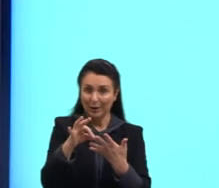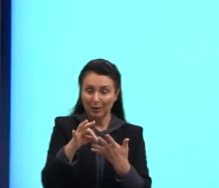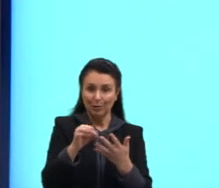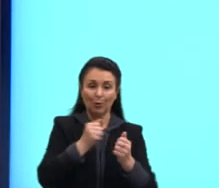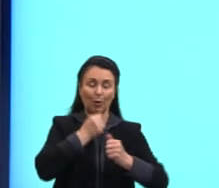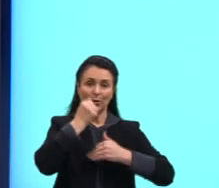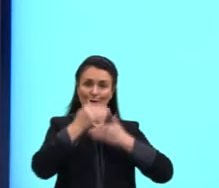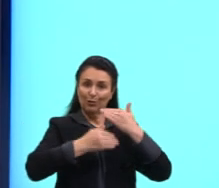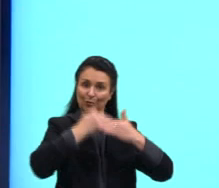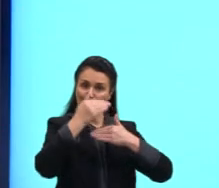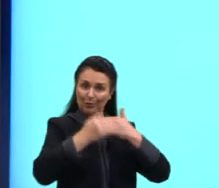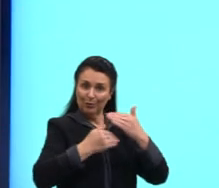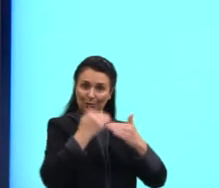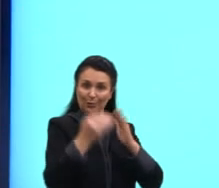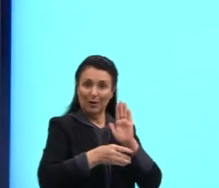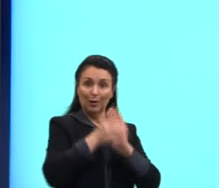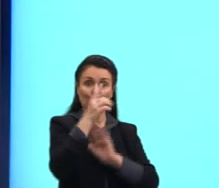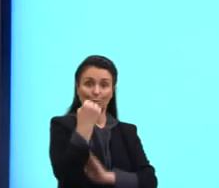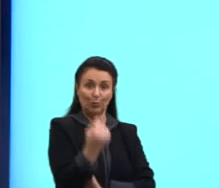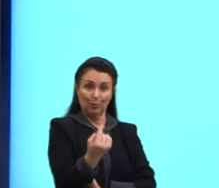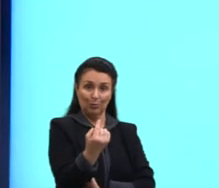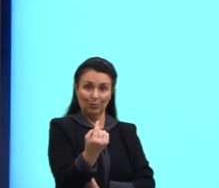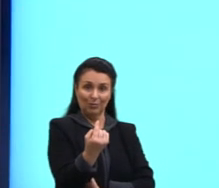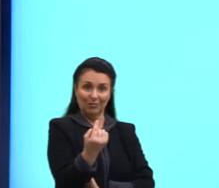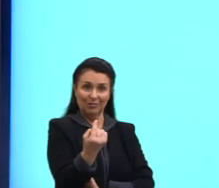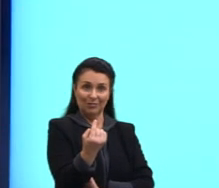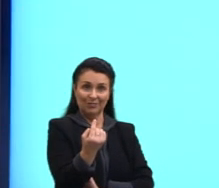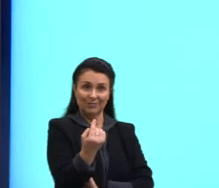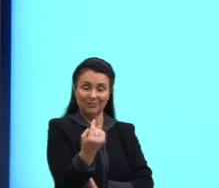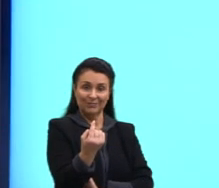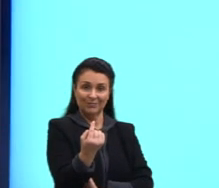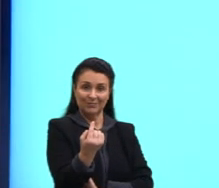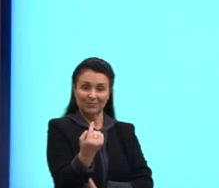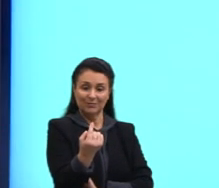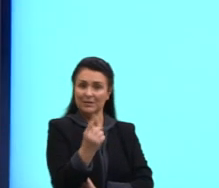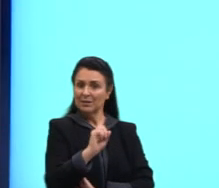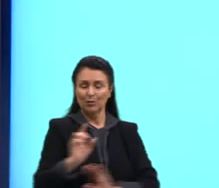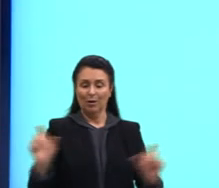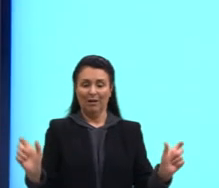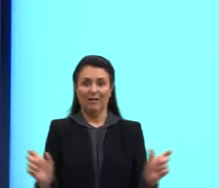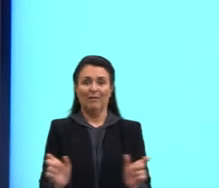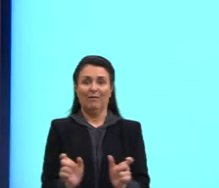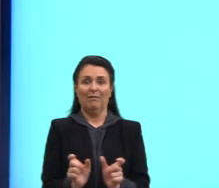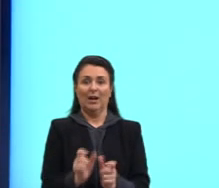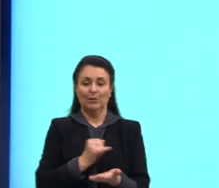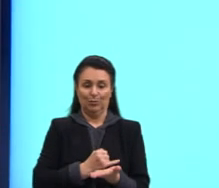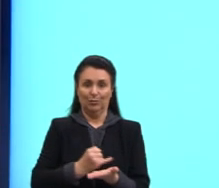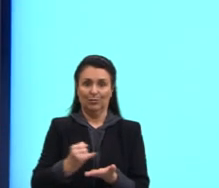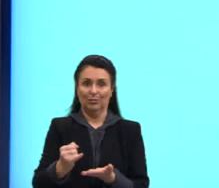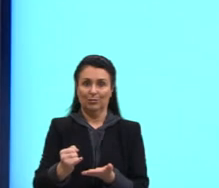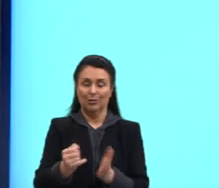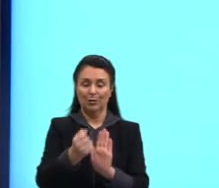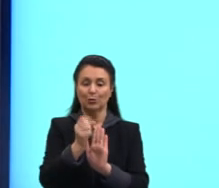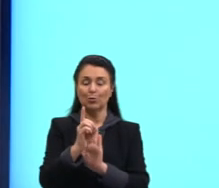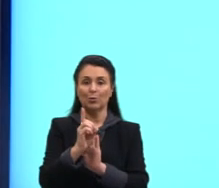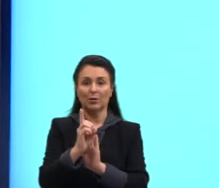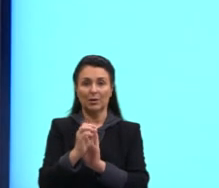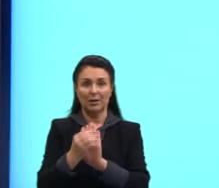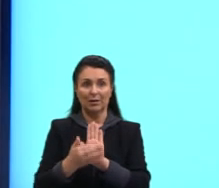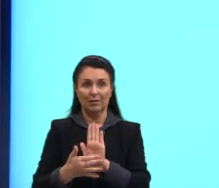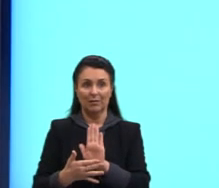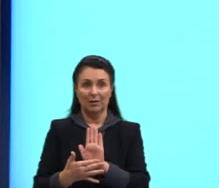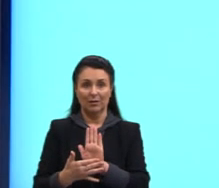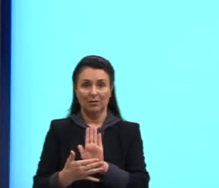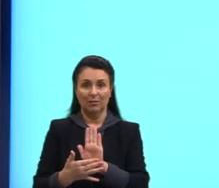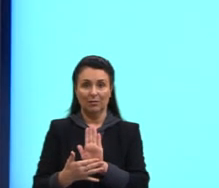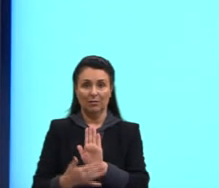não só e essa essa frase aqui de introdução do desenvolvimento que